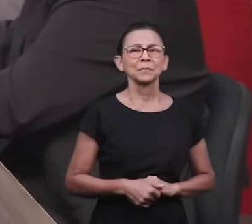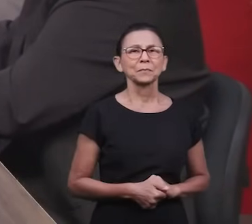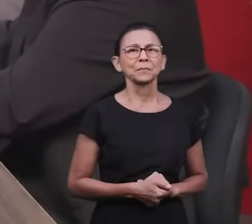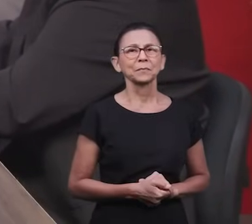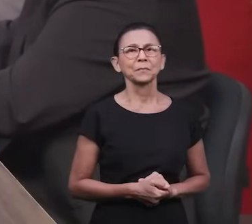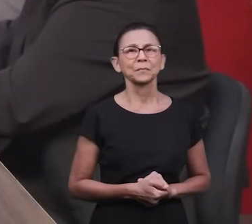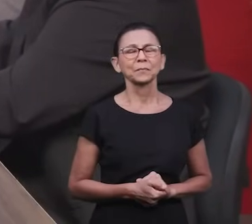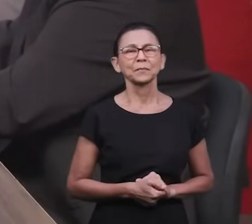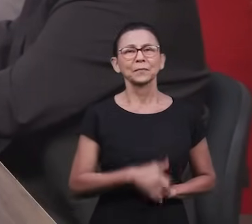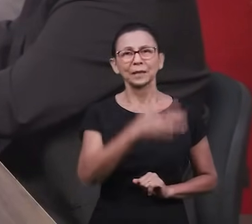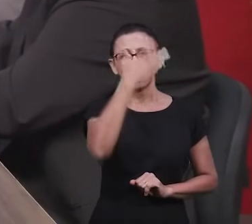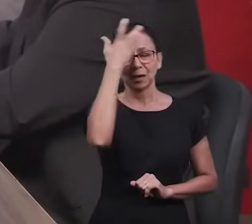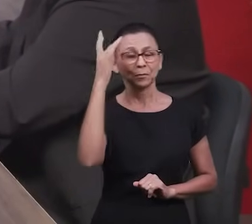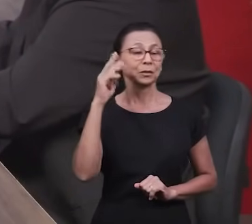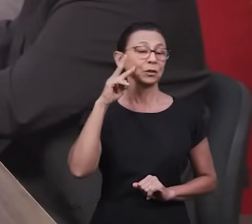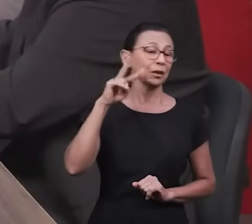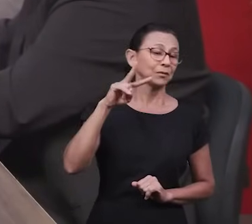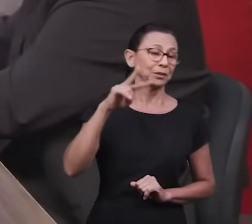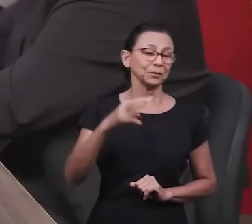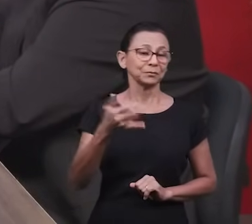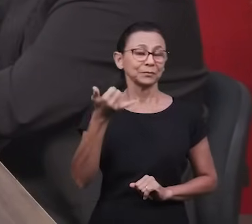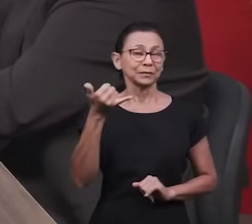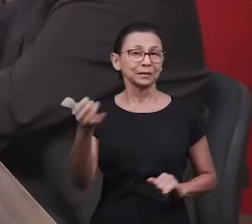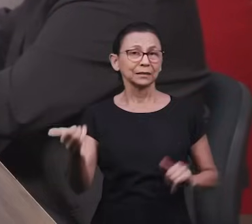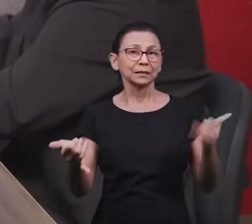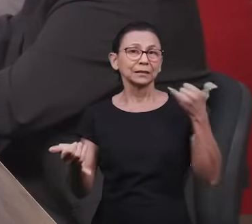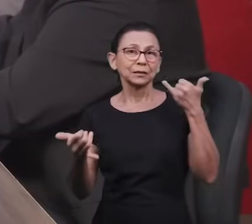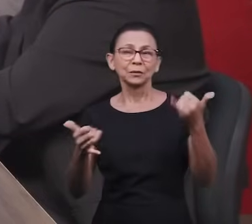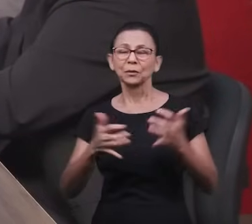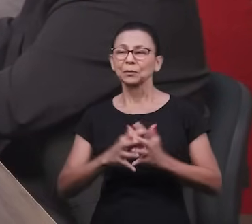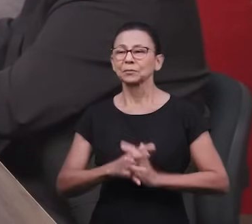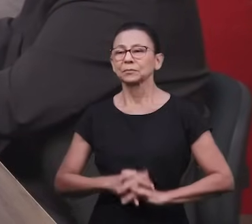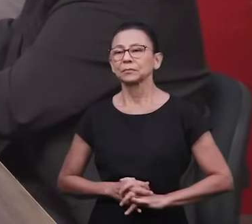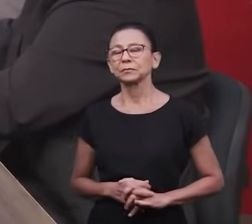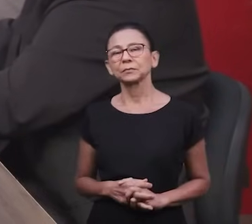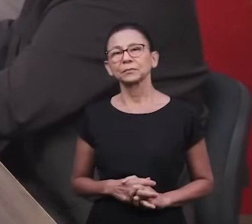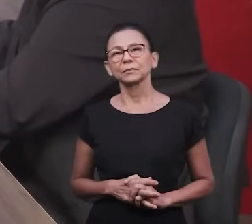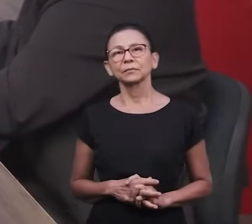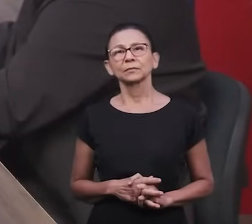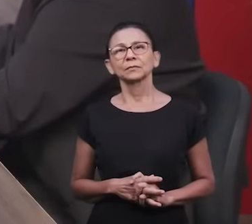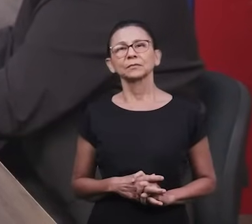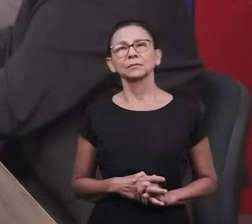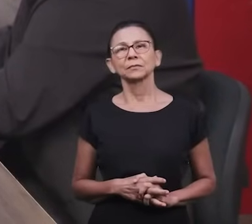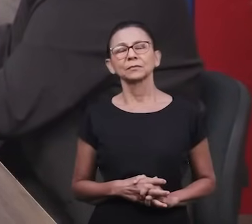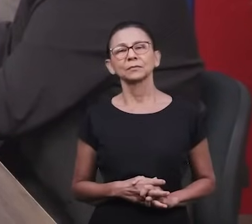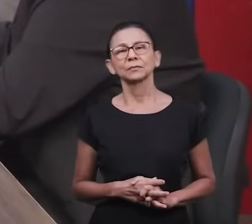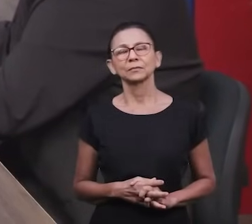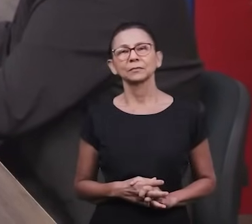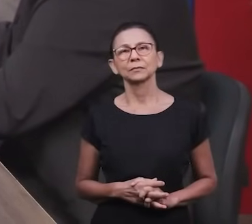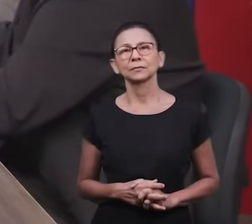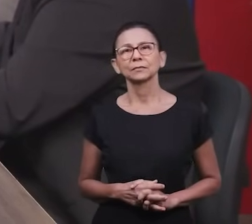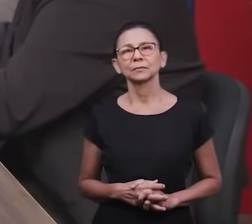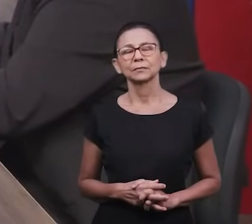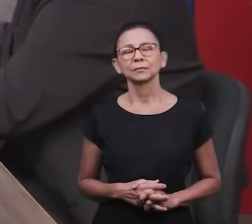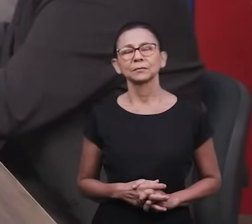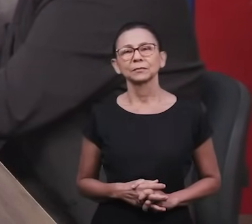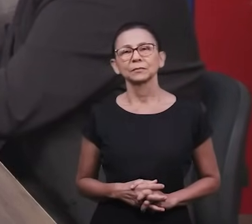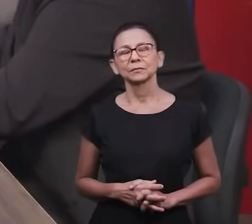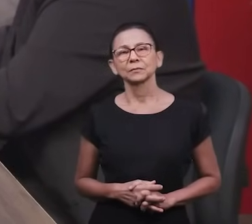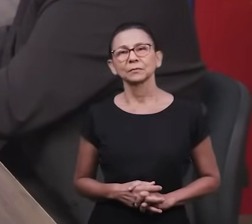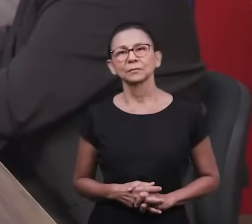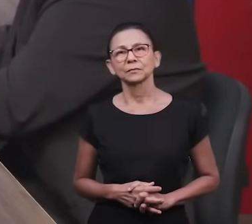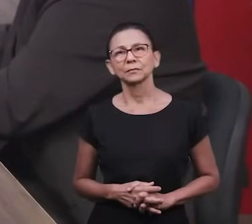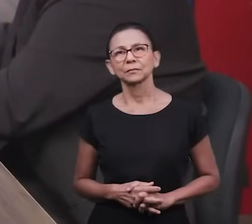A maneira como foi colocado o número. Não pode. Não pode. Eu lembro da experiência direto. Não é? No hospital